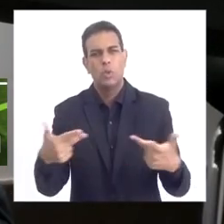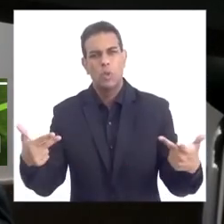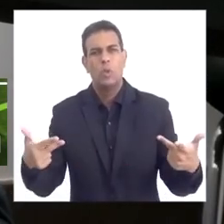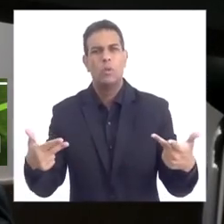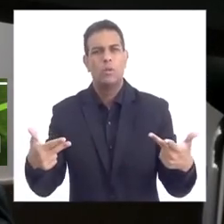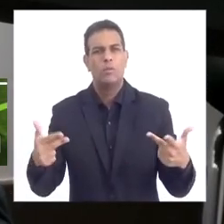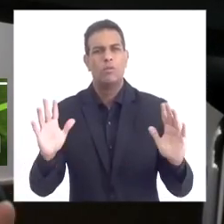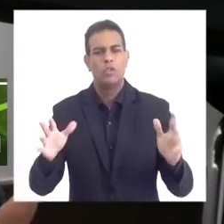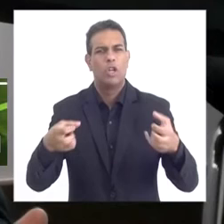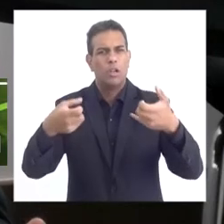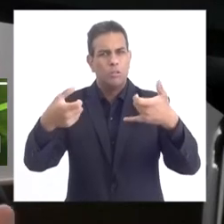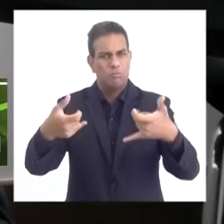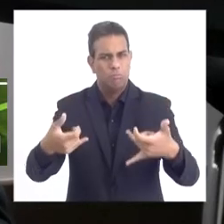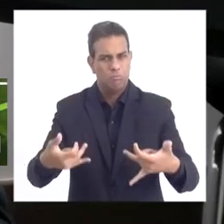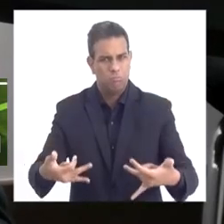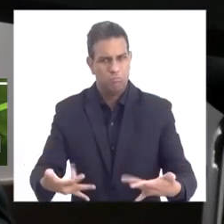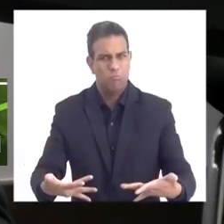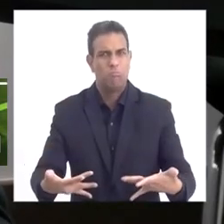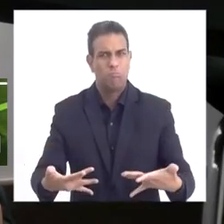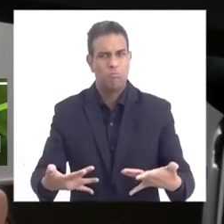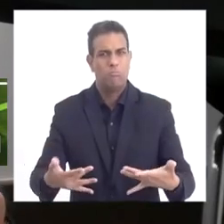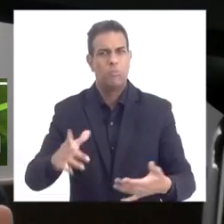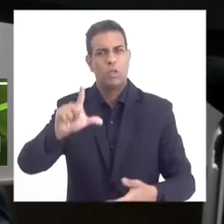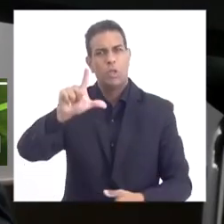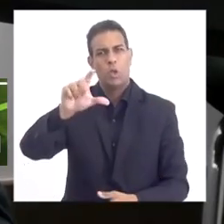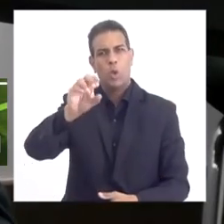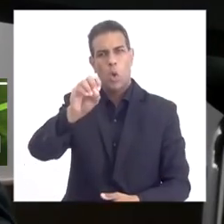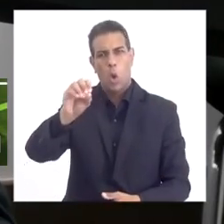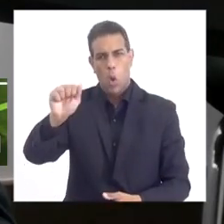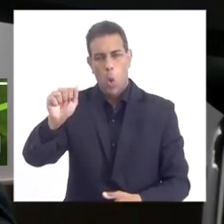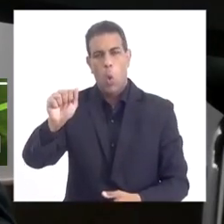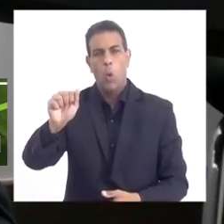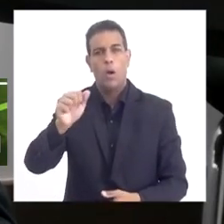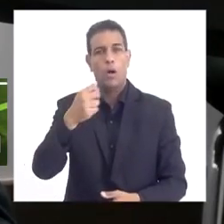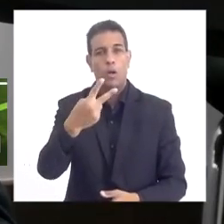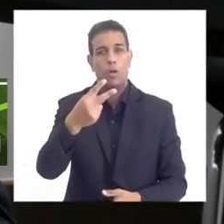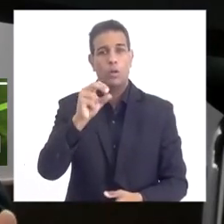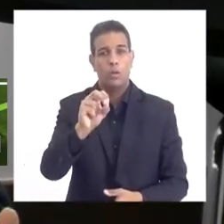a explanação da LOA de 2022.